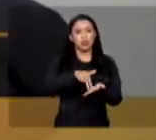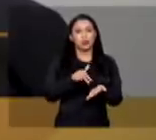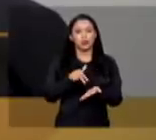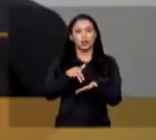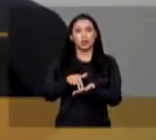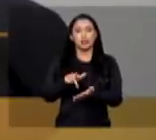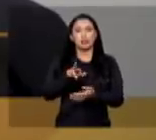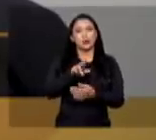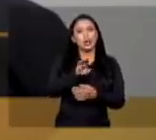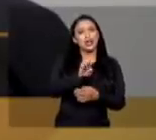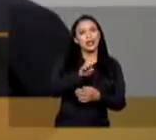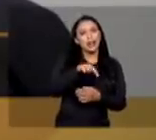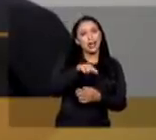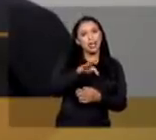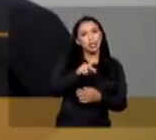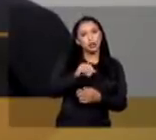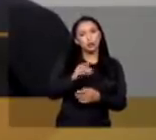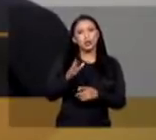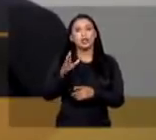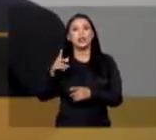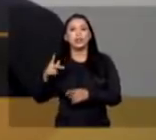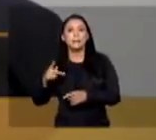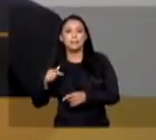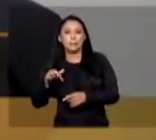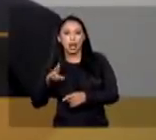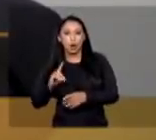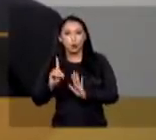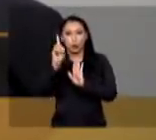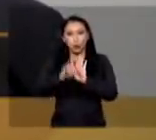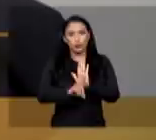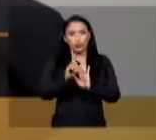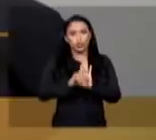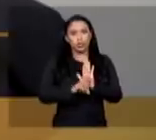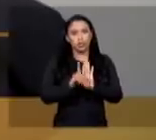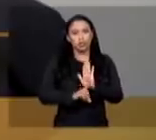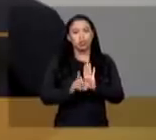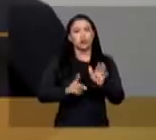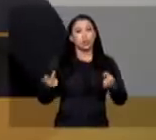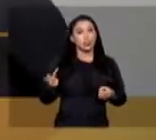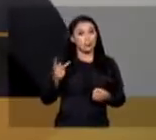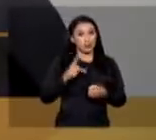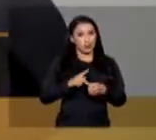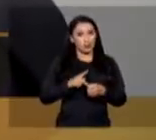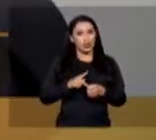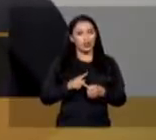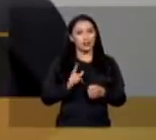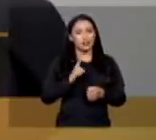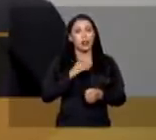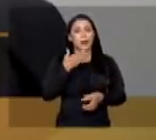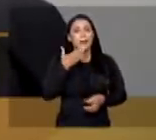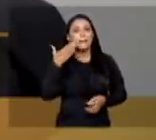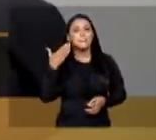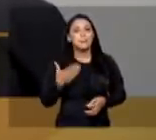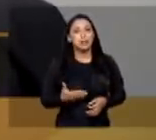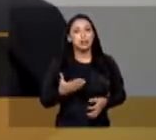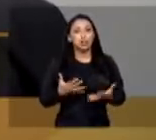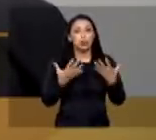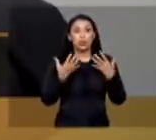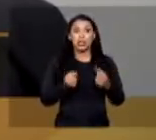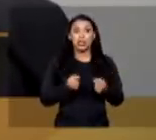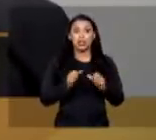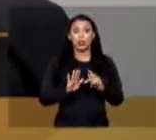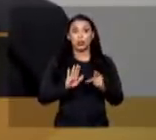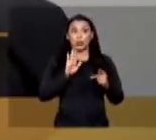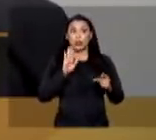para julgar o ex-presidente Lula. E Paulo Roberto Costa, nas diretorias de serviço e abastecimento da Petrobras, solicitou, aceitou